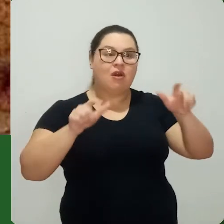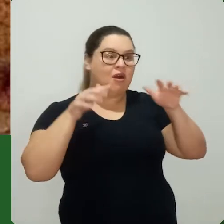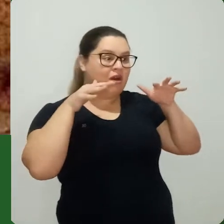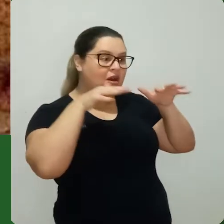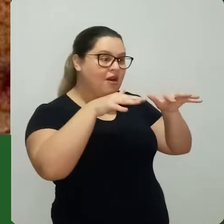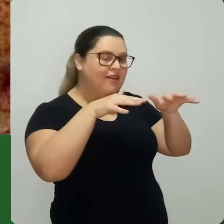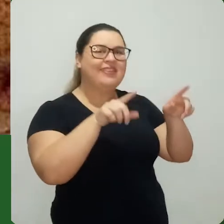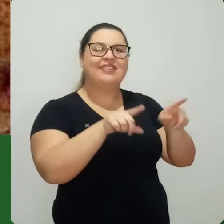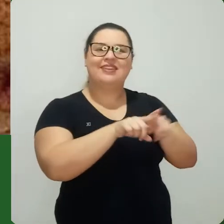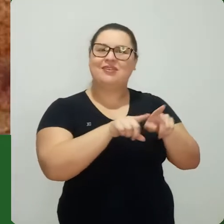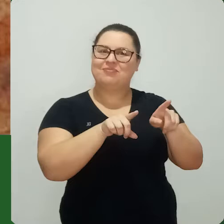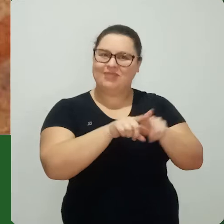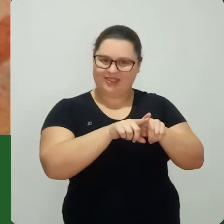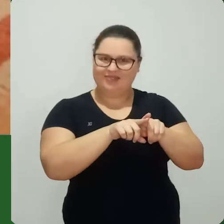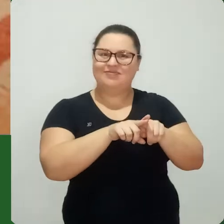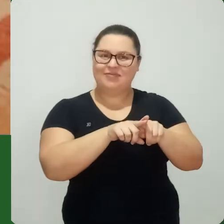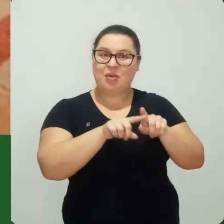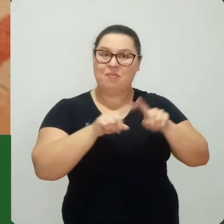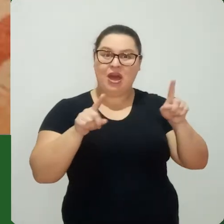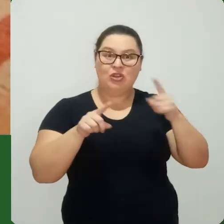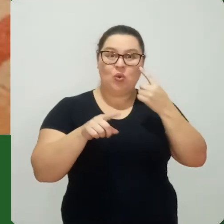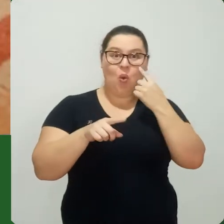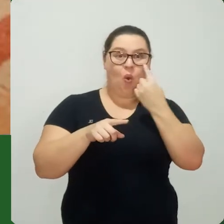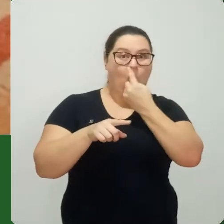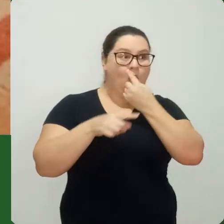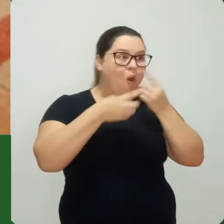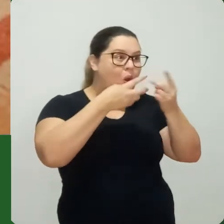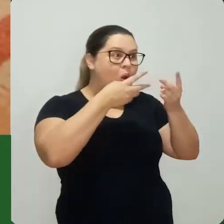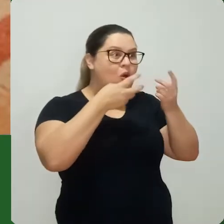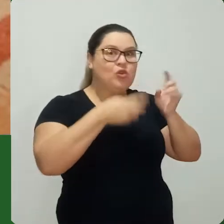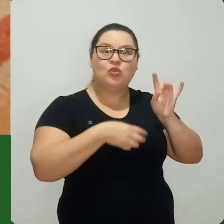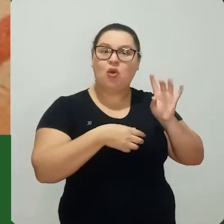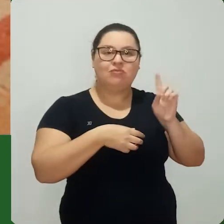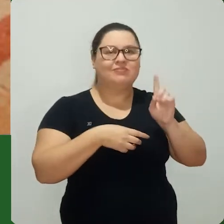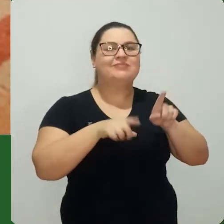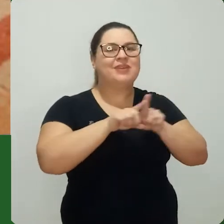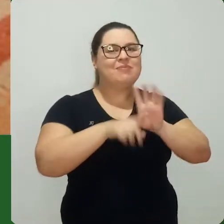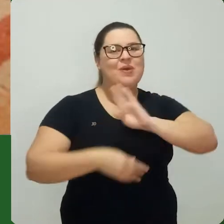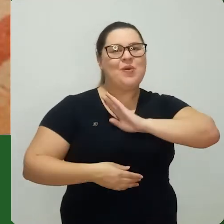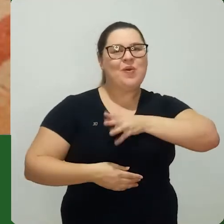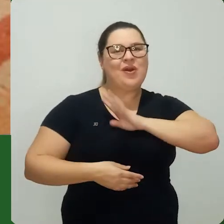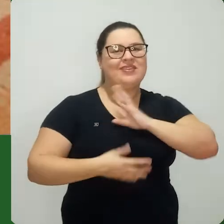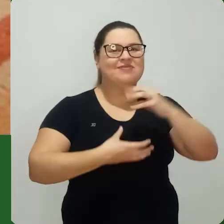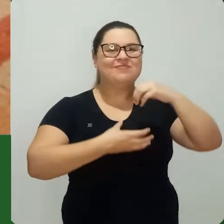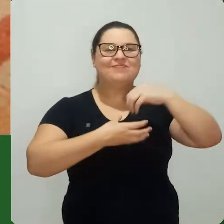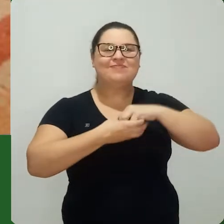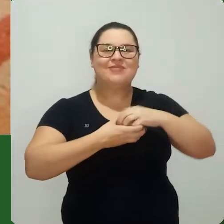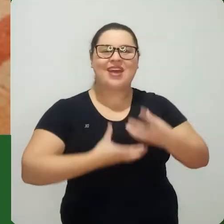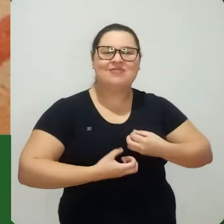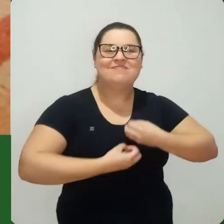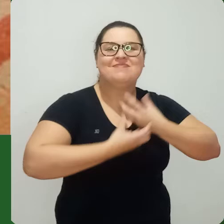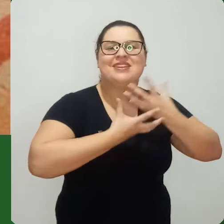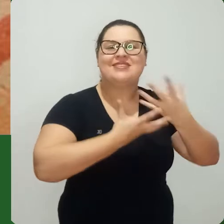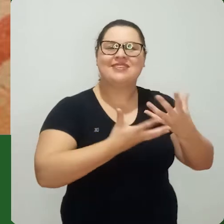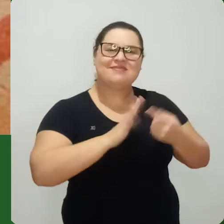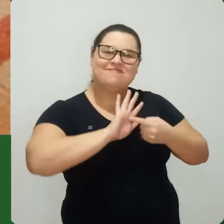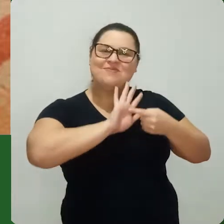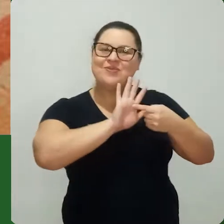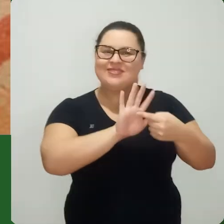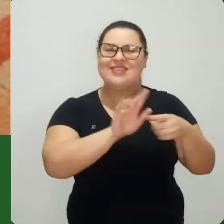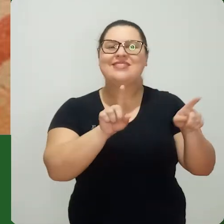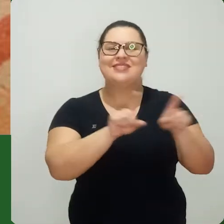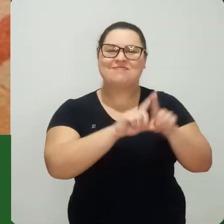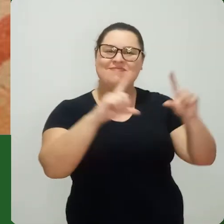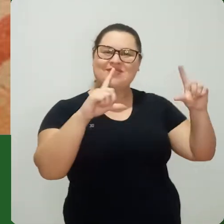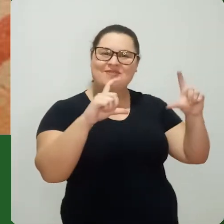que nós queríamos expressar, o que nós queríamos demonstrar. Então as primeiras janelas se abriram em cavernas, através de